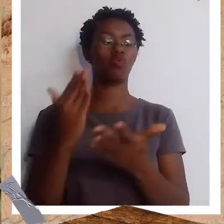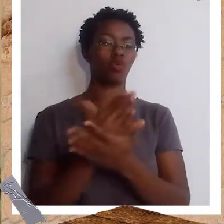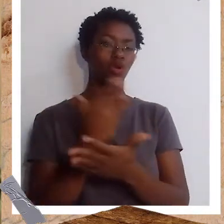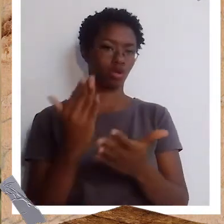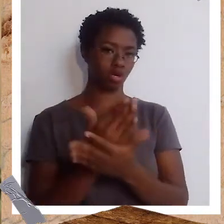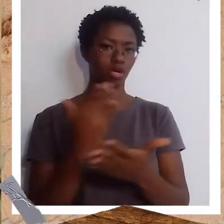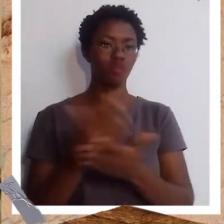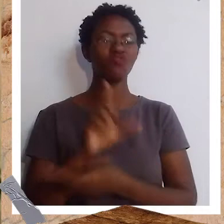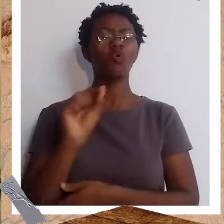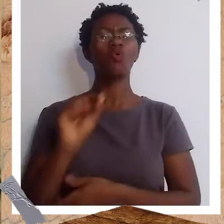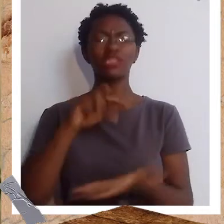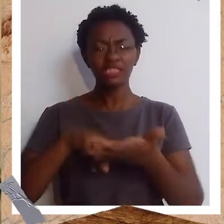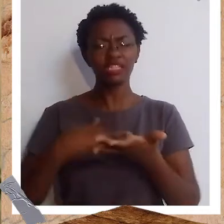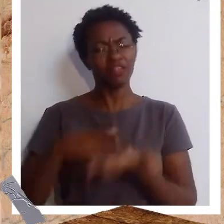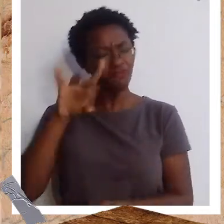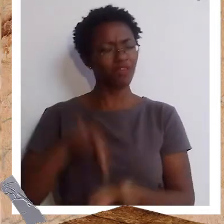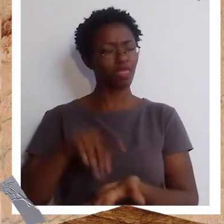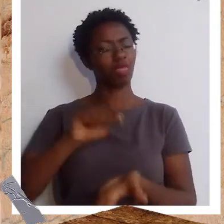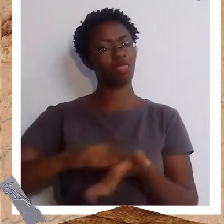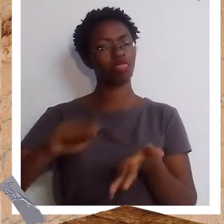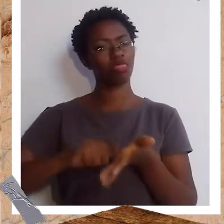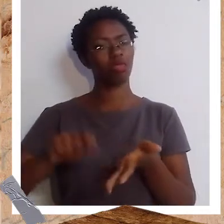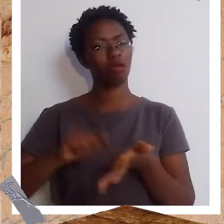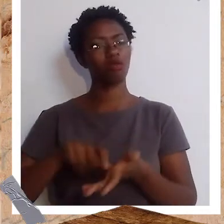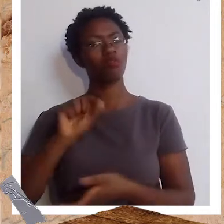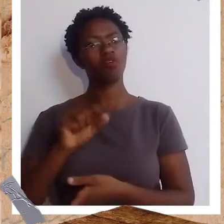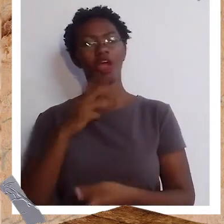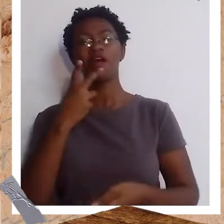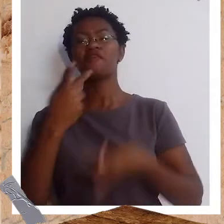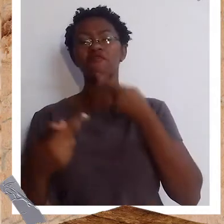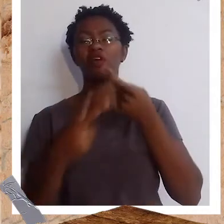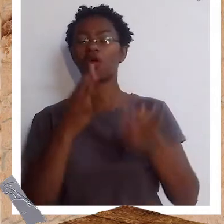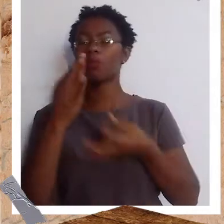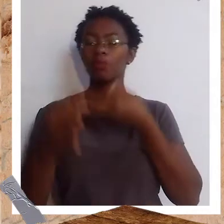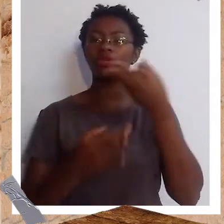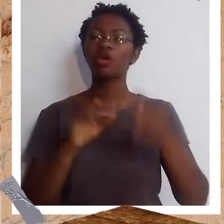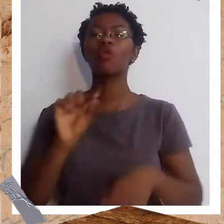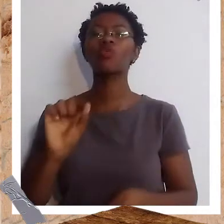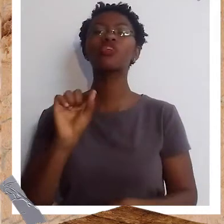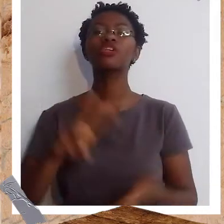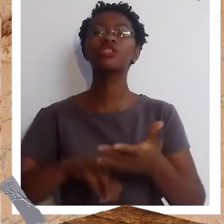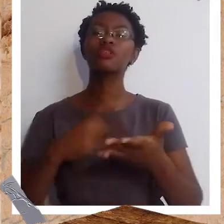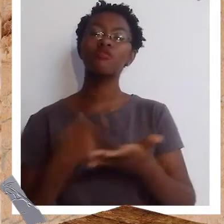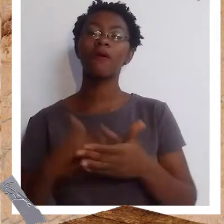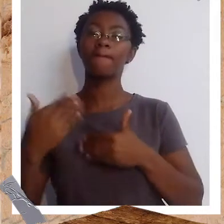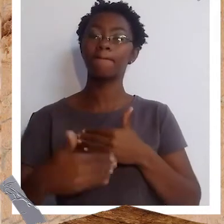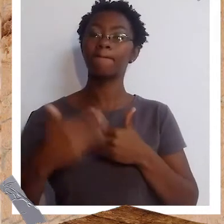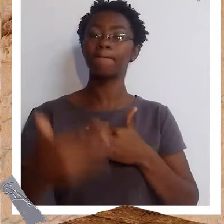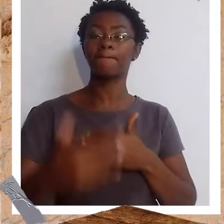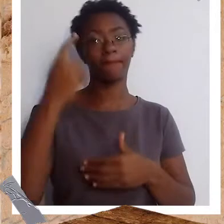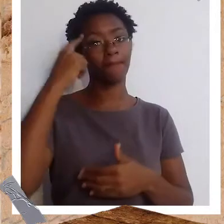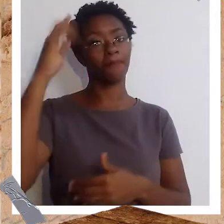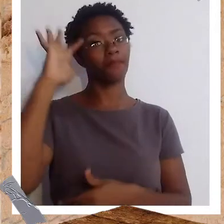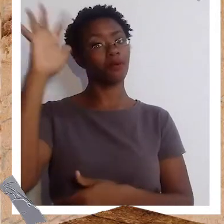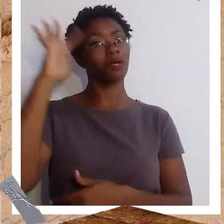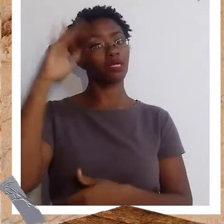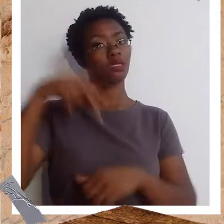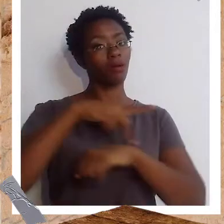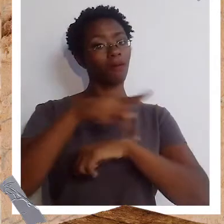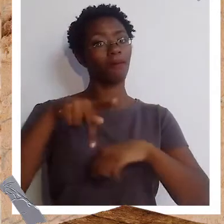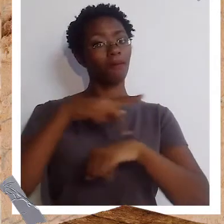estava escrevendo ali, que menções ela faz, o que significa esse processo de pensar um país,